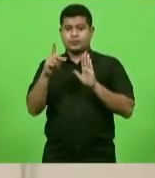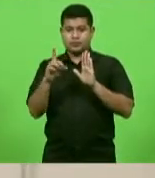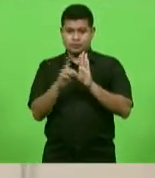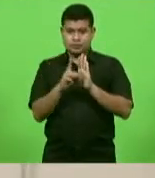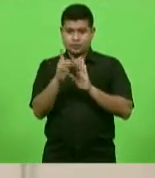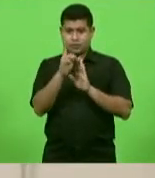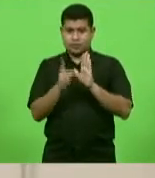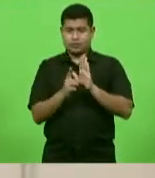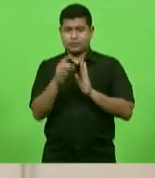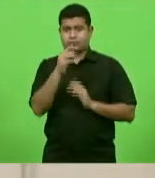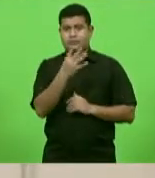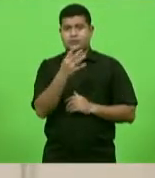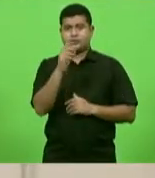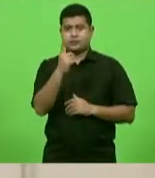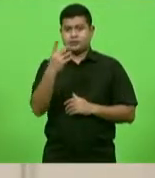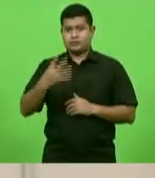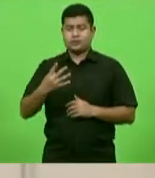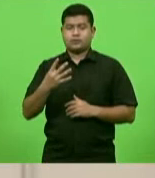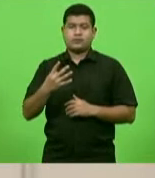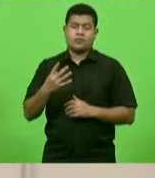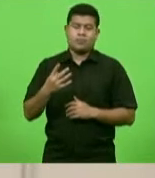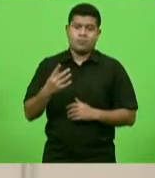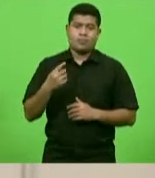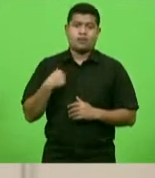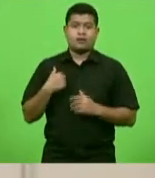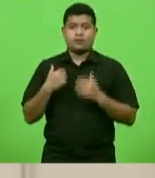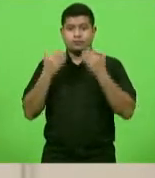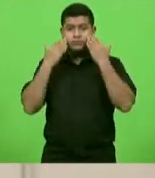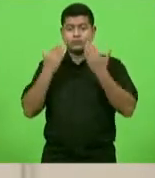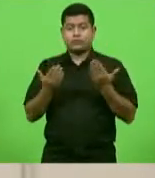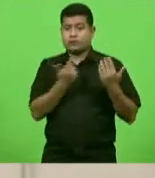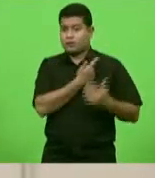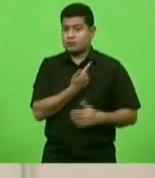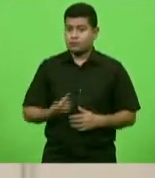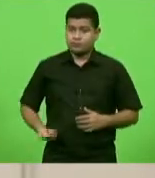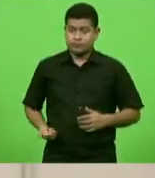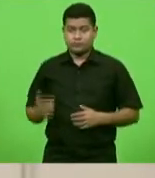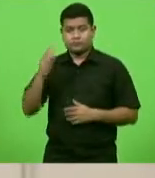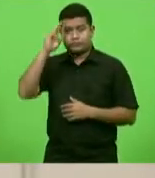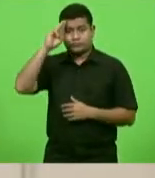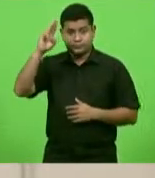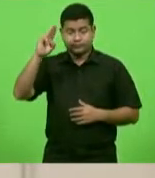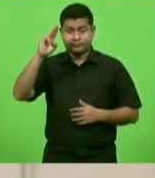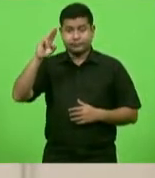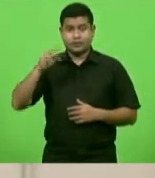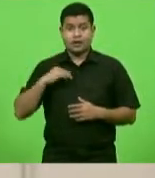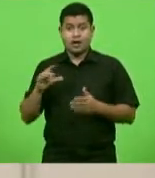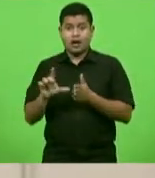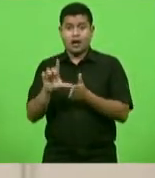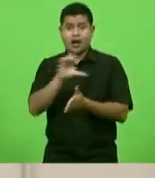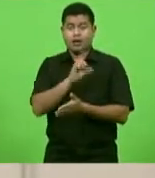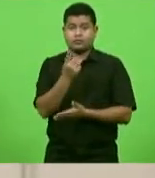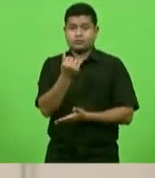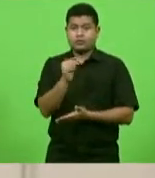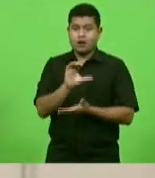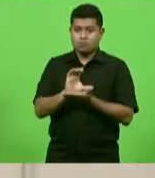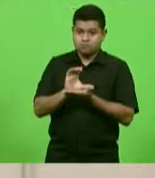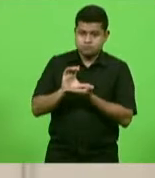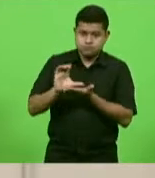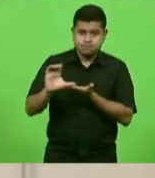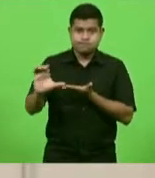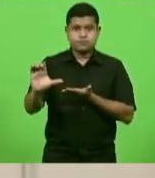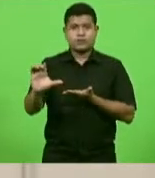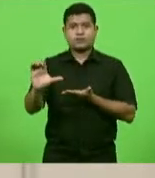414. E como demonstrado, o governador, antes da transferência de valores